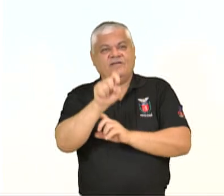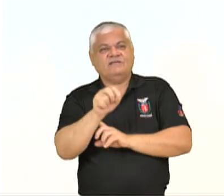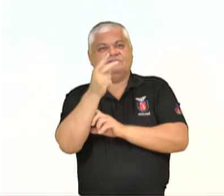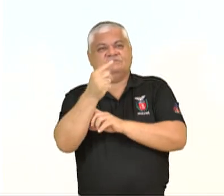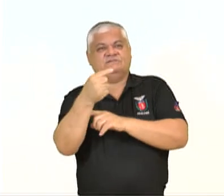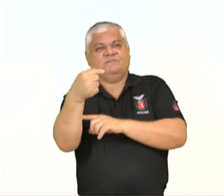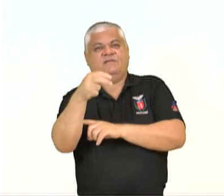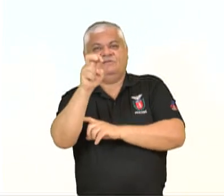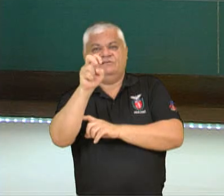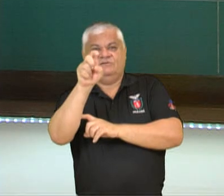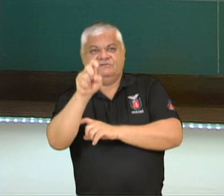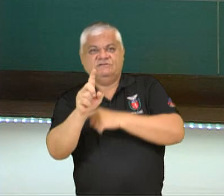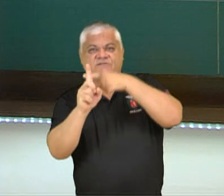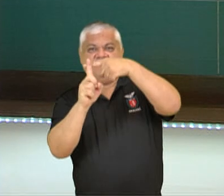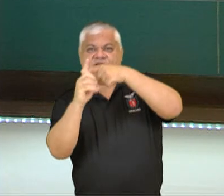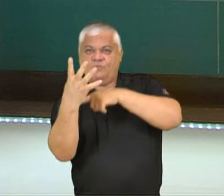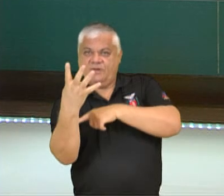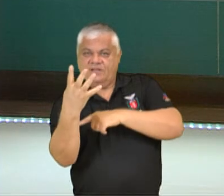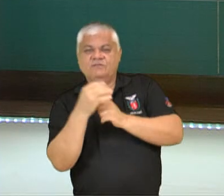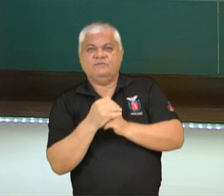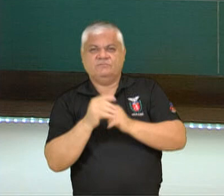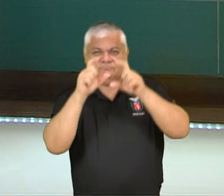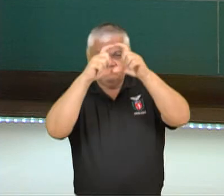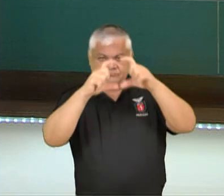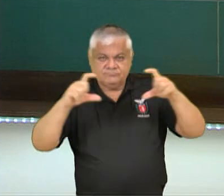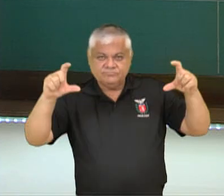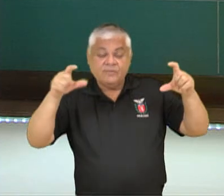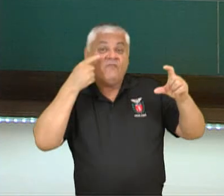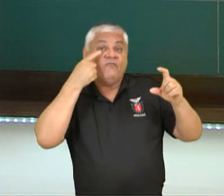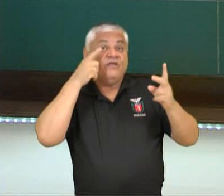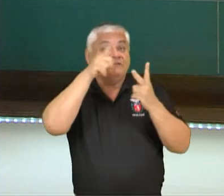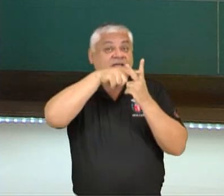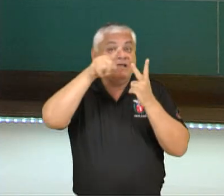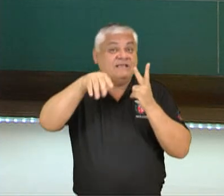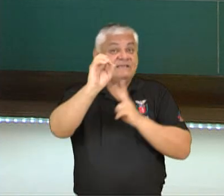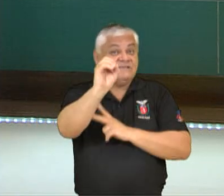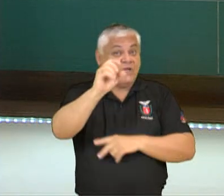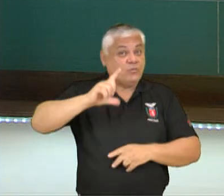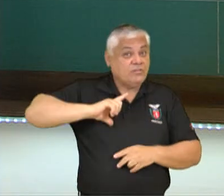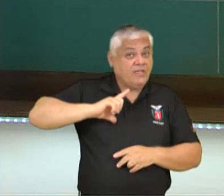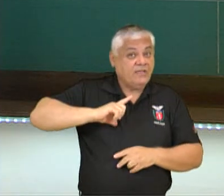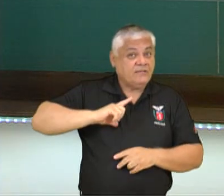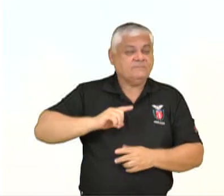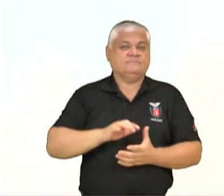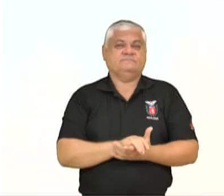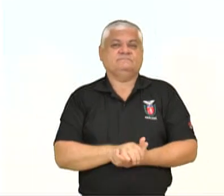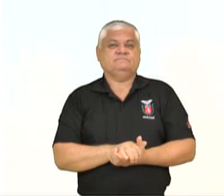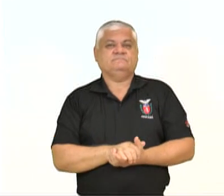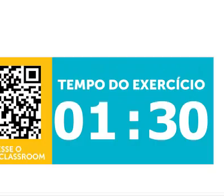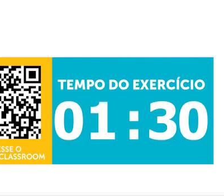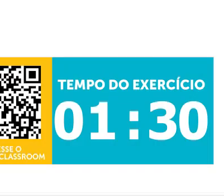5x mais 4. Observe e verifique se há raiz, se há zero nessa função.